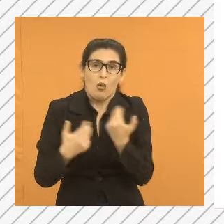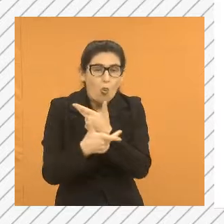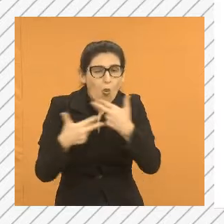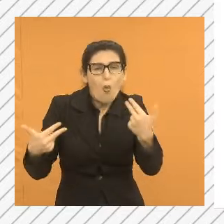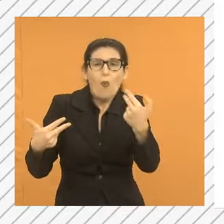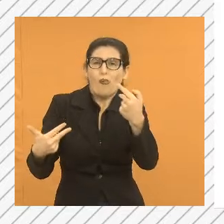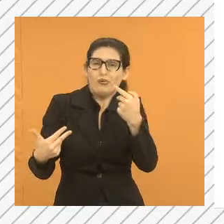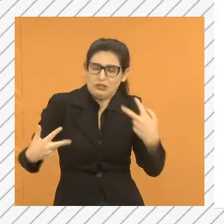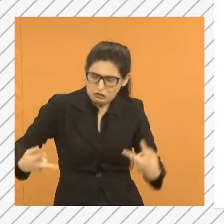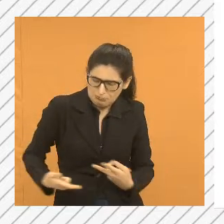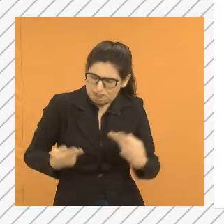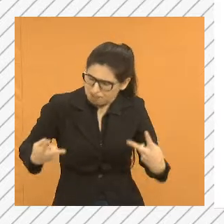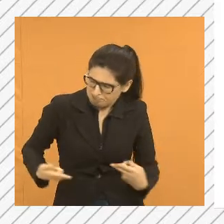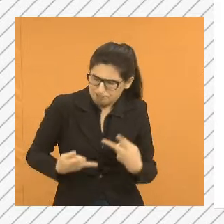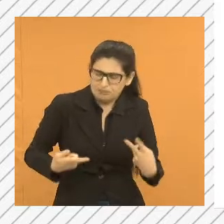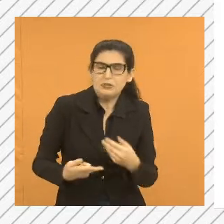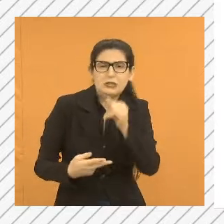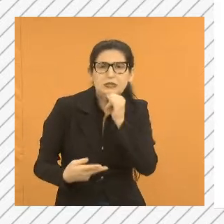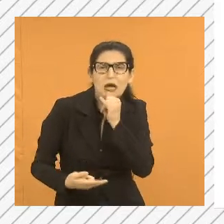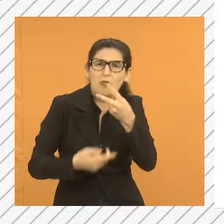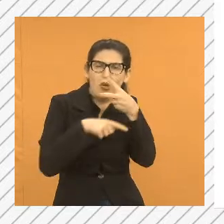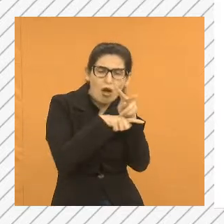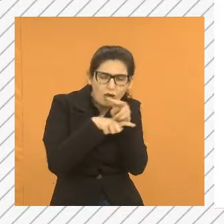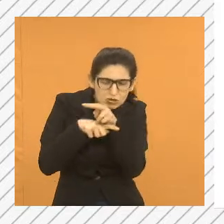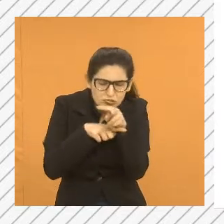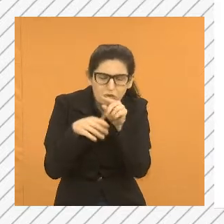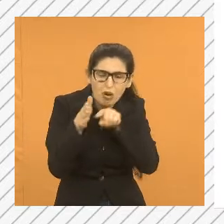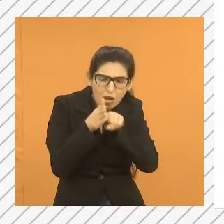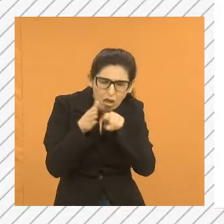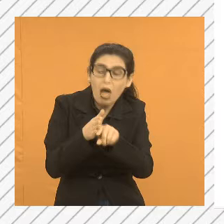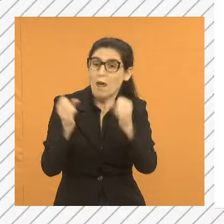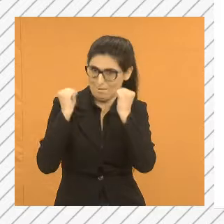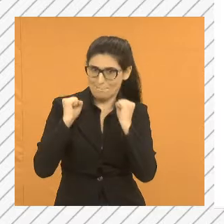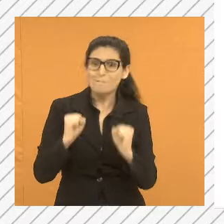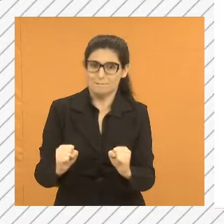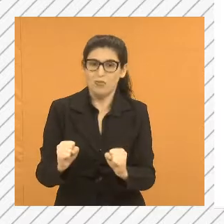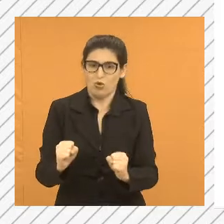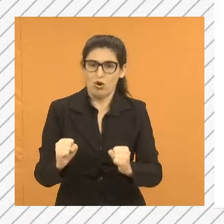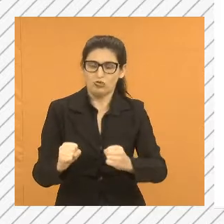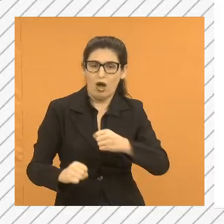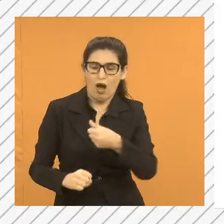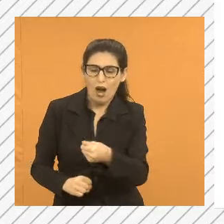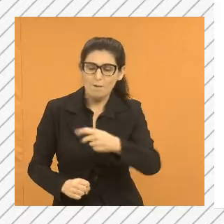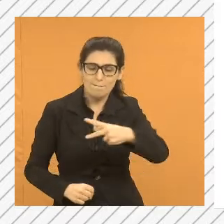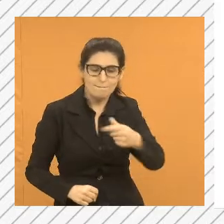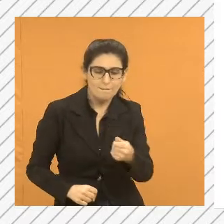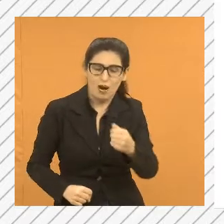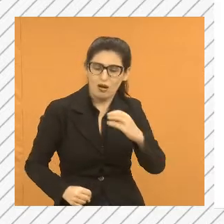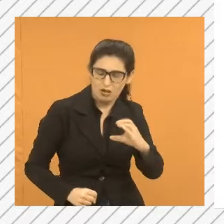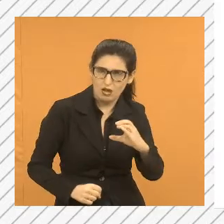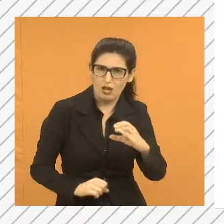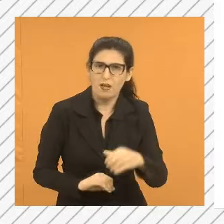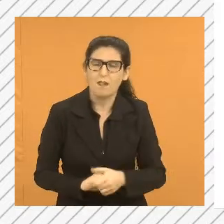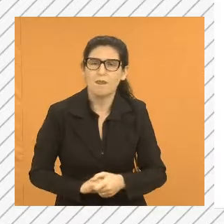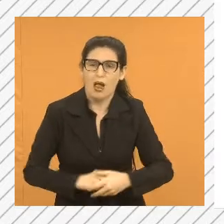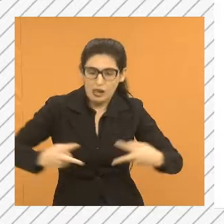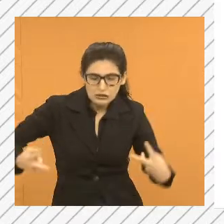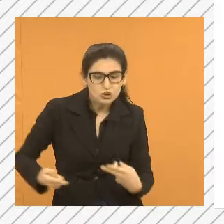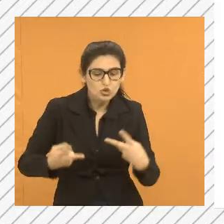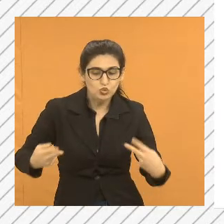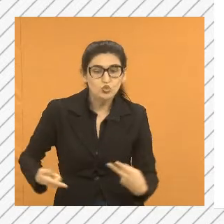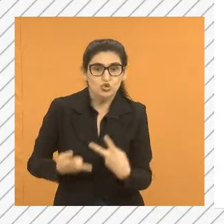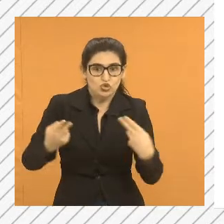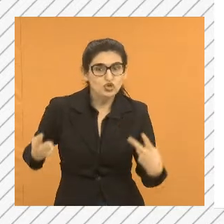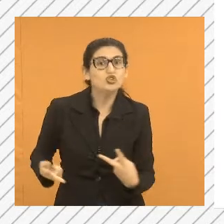tanto as auditorias quanto as autorizações de APAC, que são os procedimentos de alta